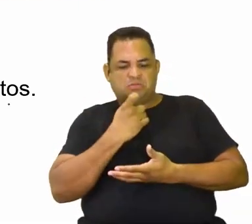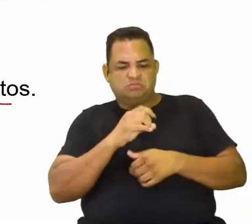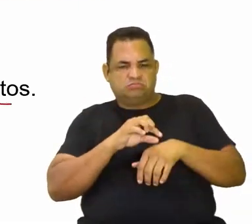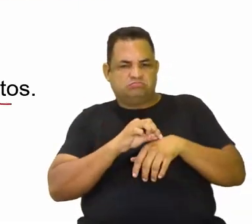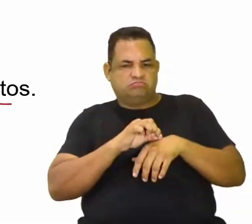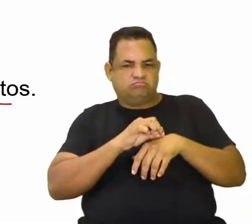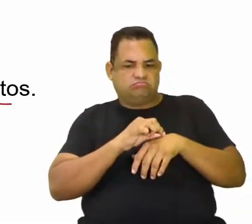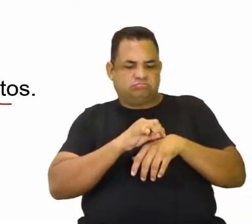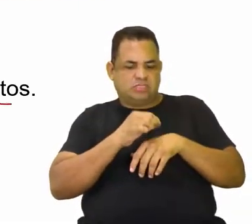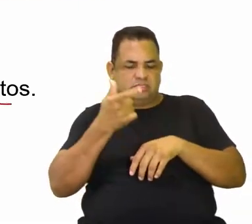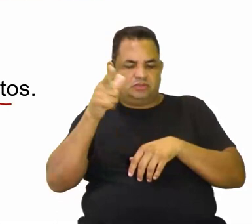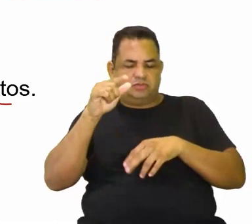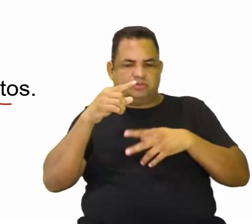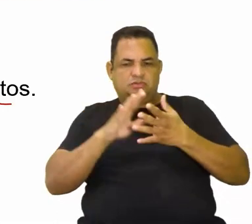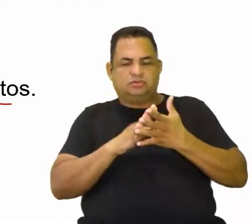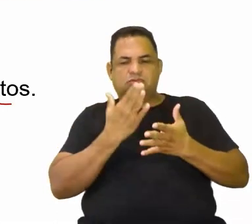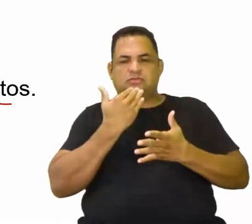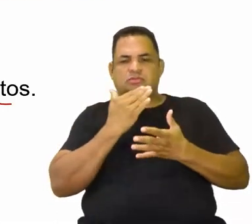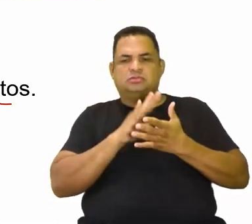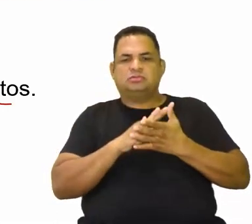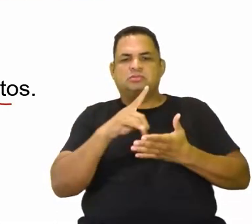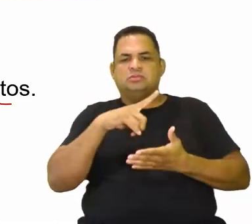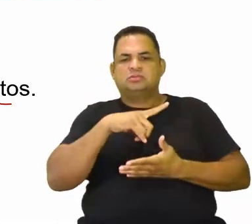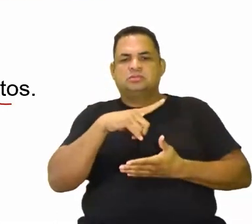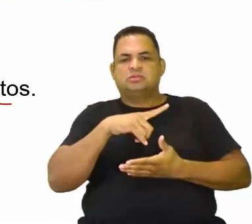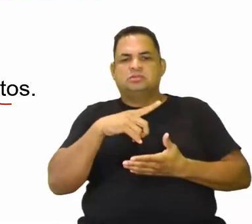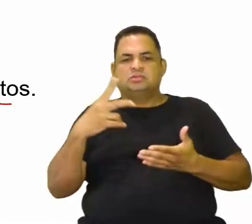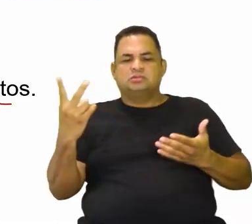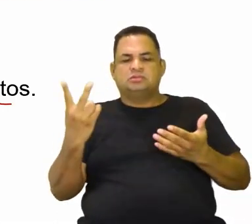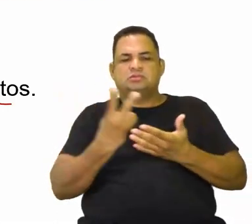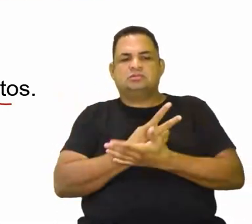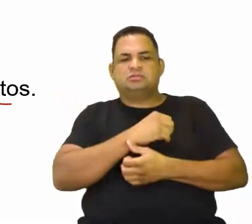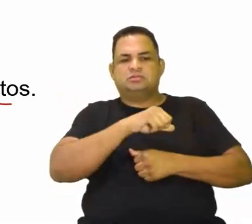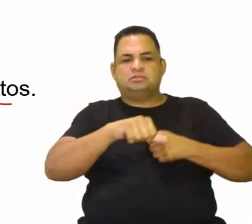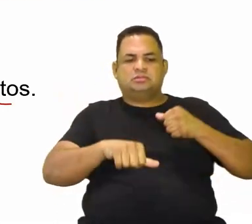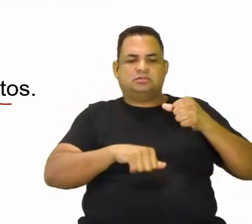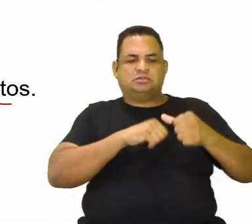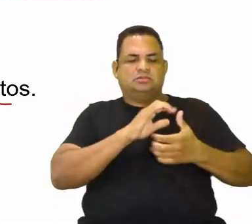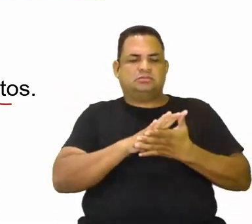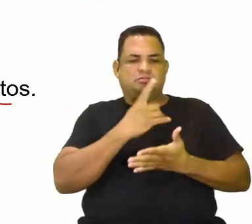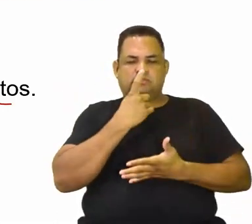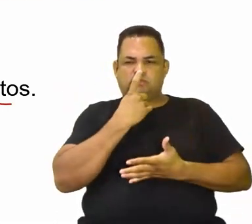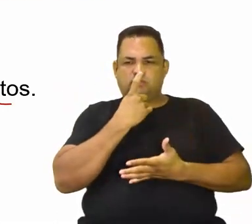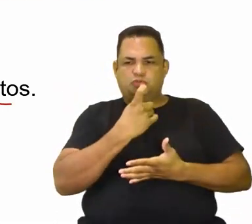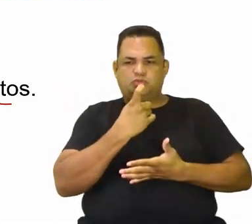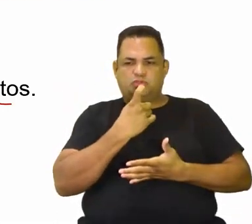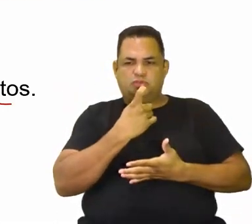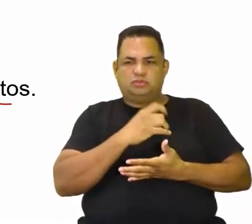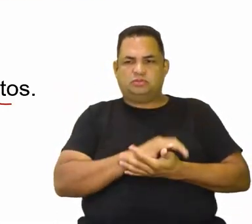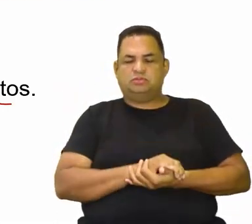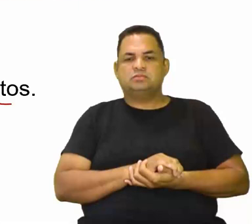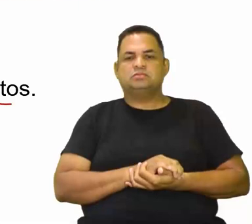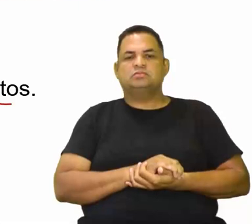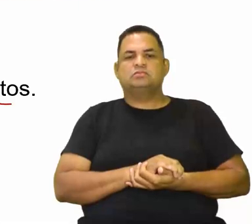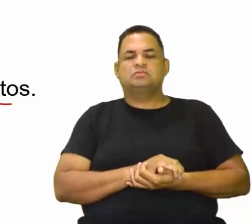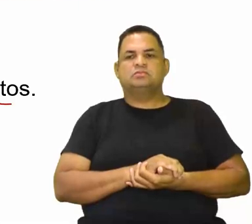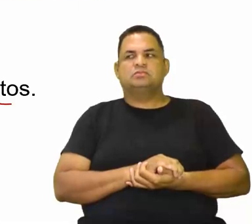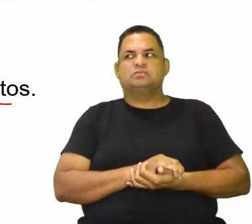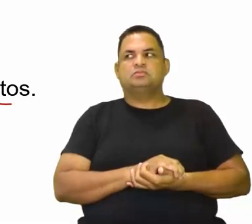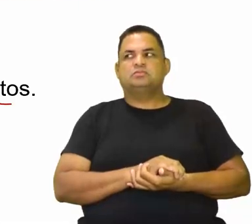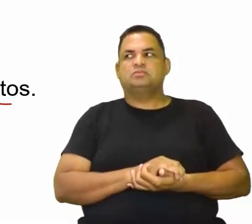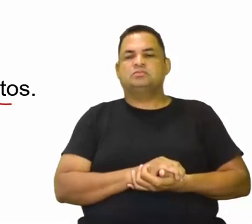carnes e outros alimentos, ele vai produzir uma mudança no odor, né, professor? Professora